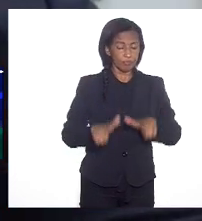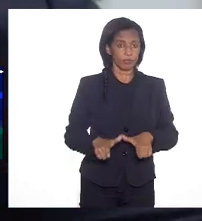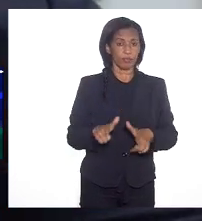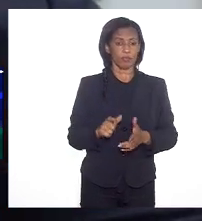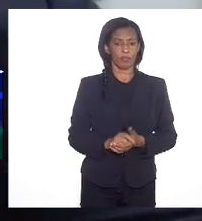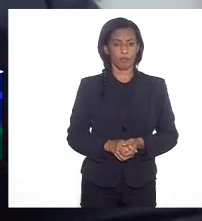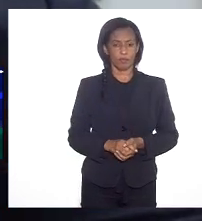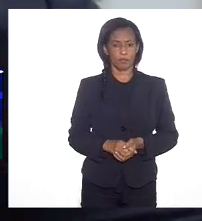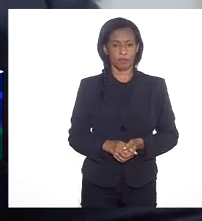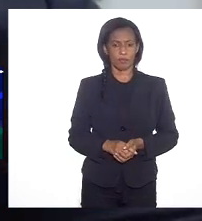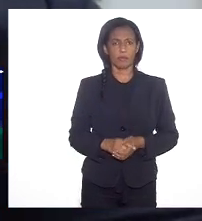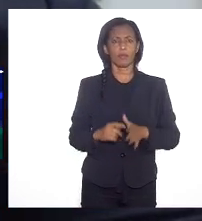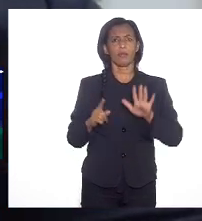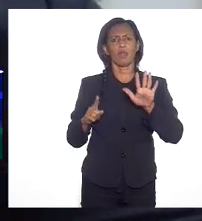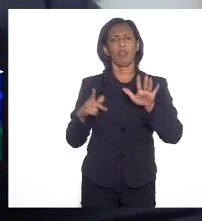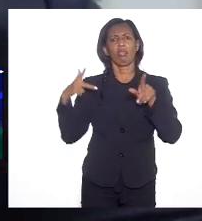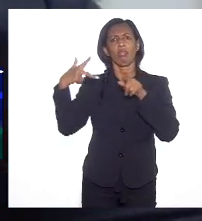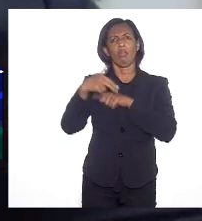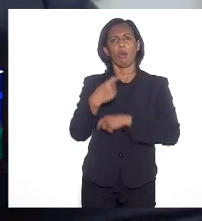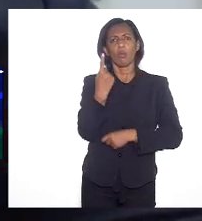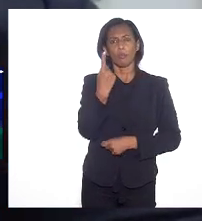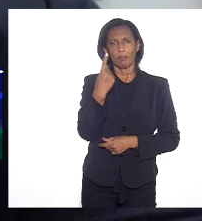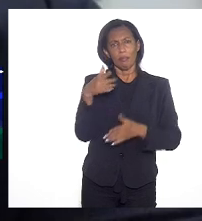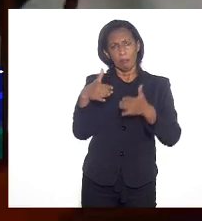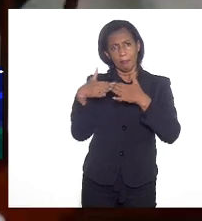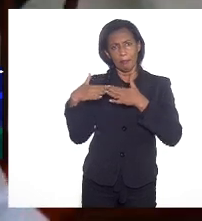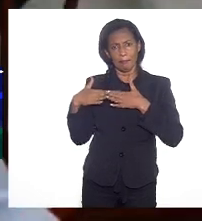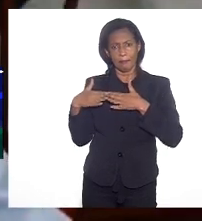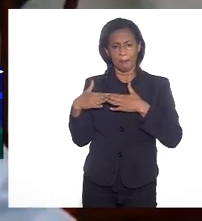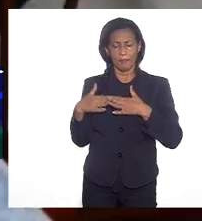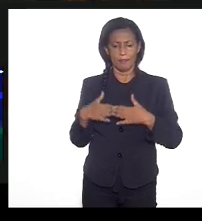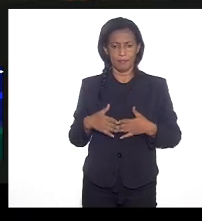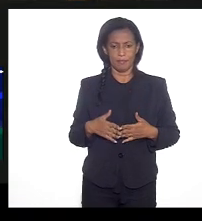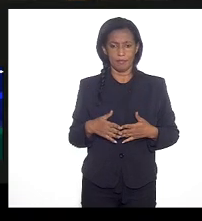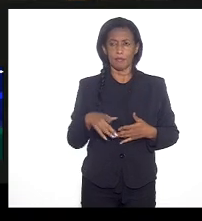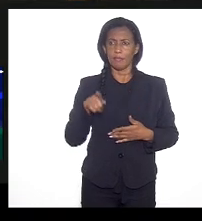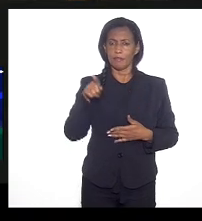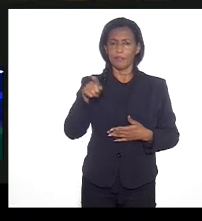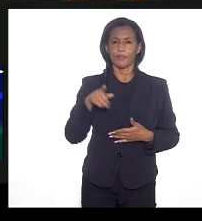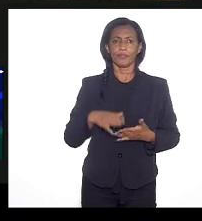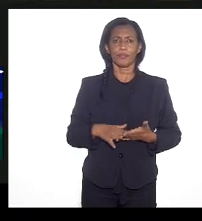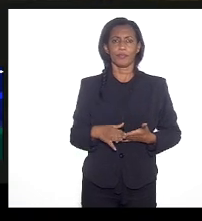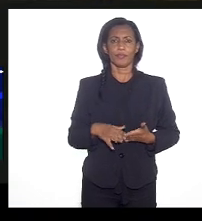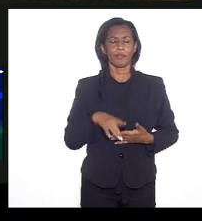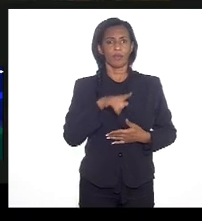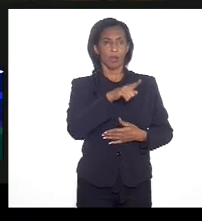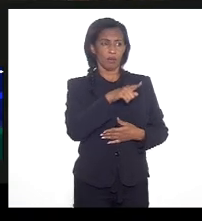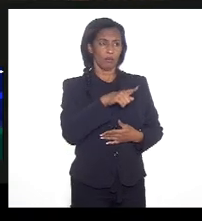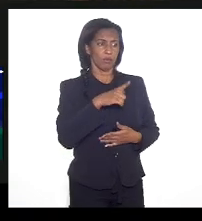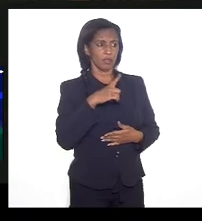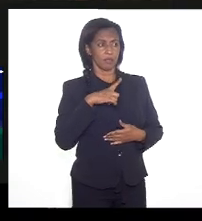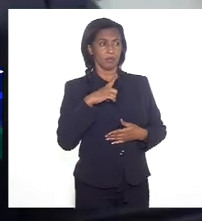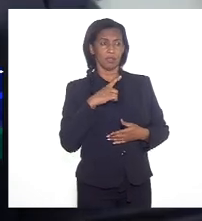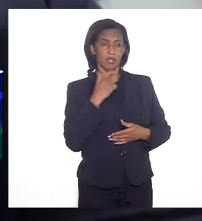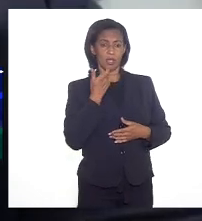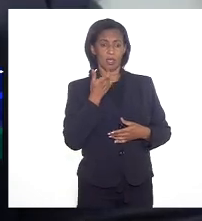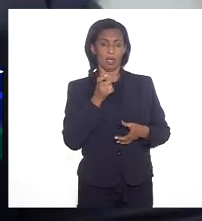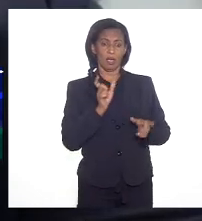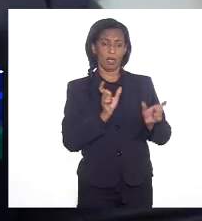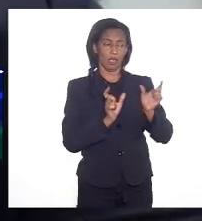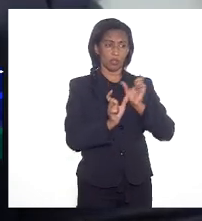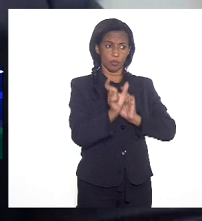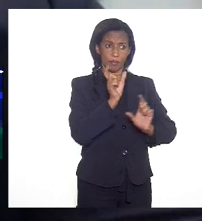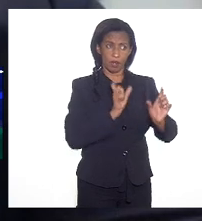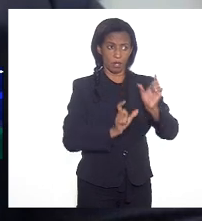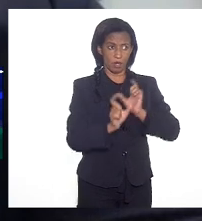Deputado Quinovloc, me permite uma parte, deputado? Pois não. Vossa Excelência tem que ser cauteloso com as palavras, deputado,